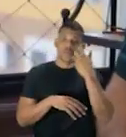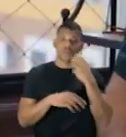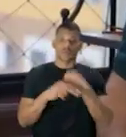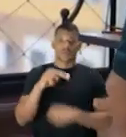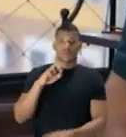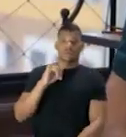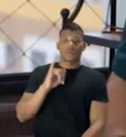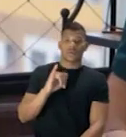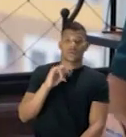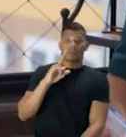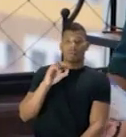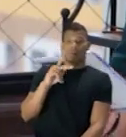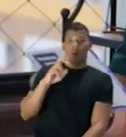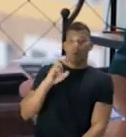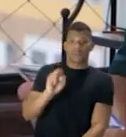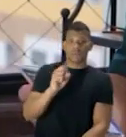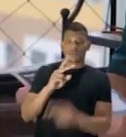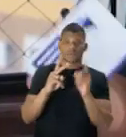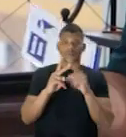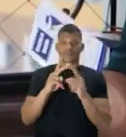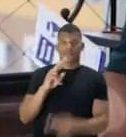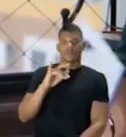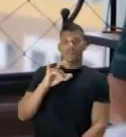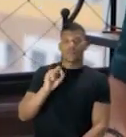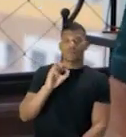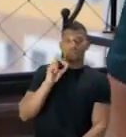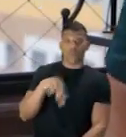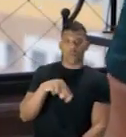orientadores musicais, como Ney Lopes, Wilson Moreira,